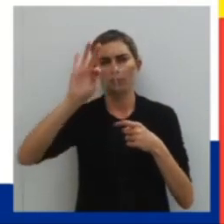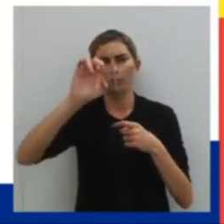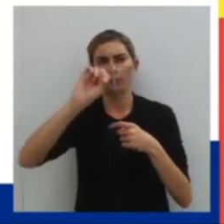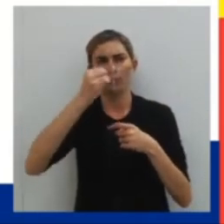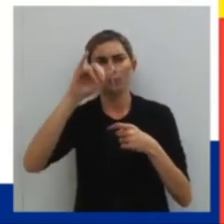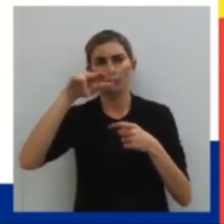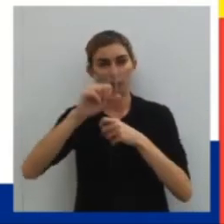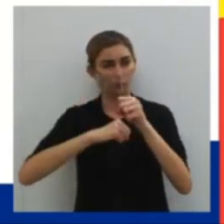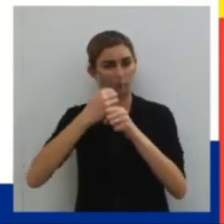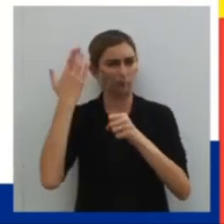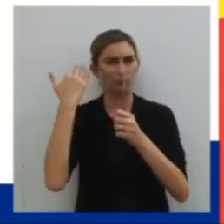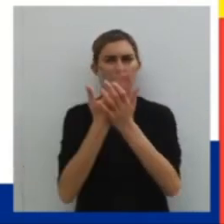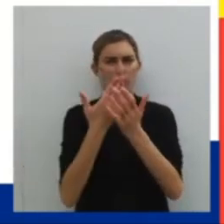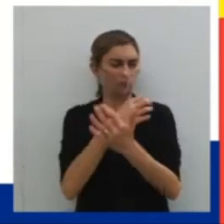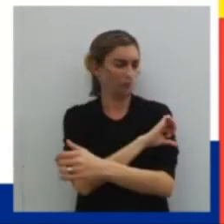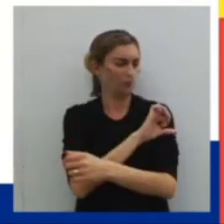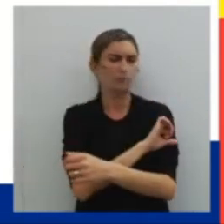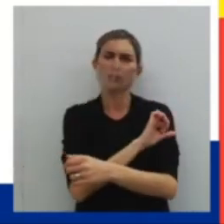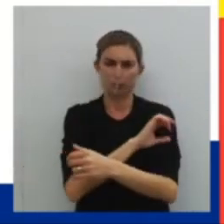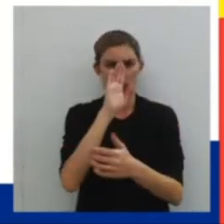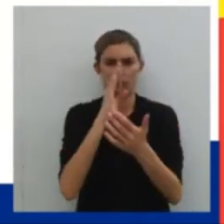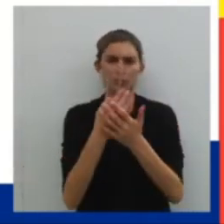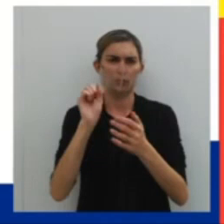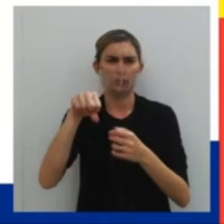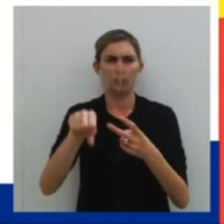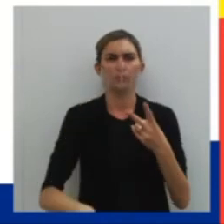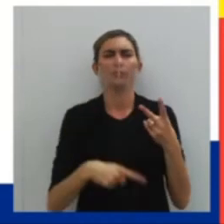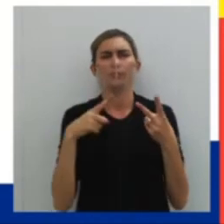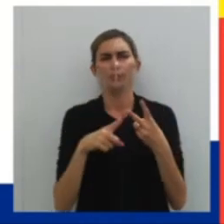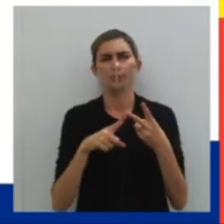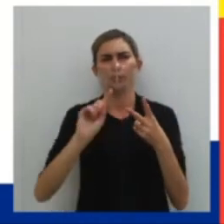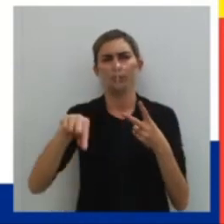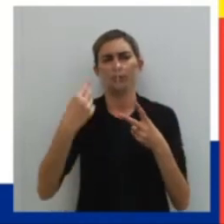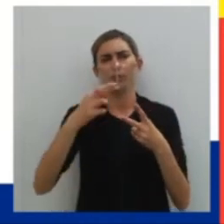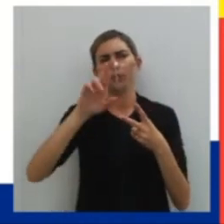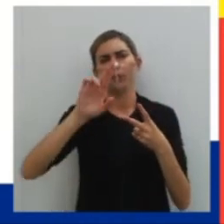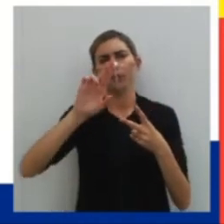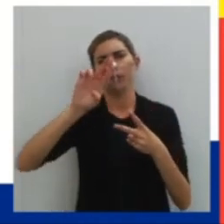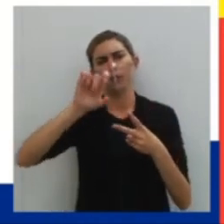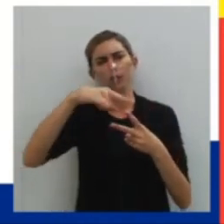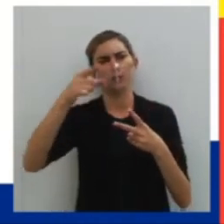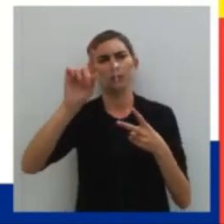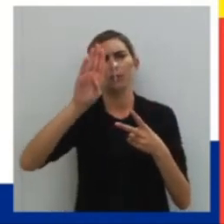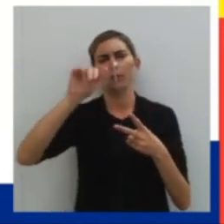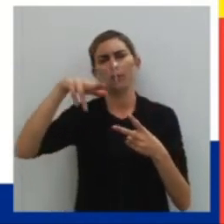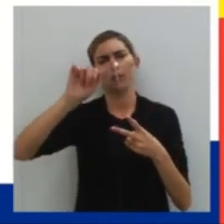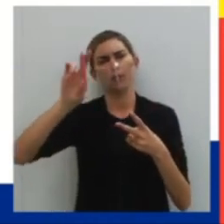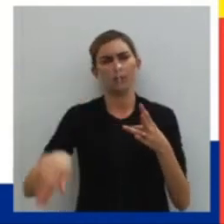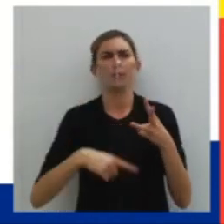estudaram ano passado, no 9º ano, acredito que sim. Em seguida, a gente vai trabalhar com a relação